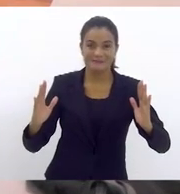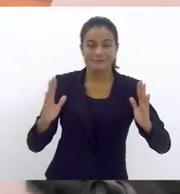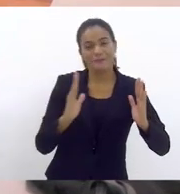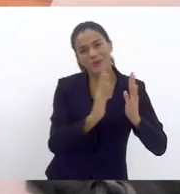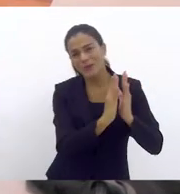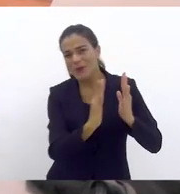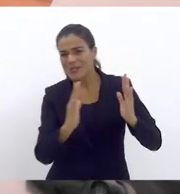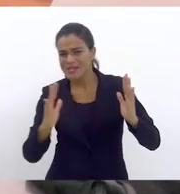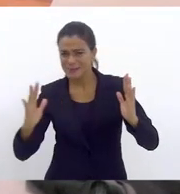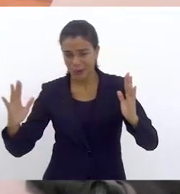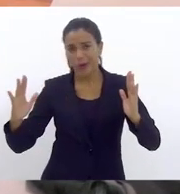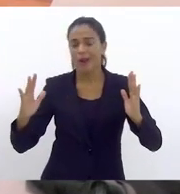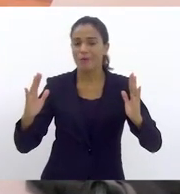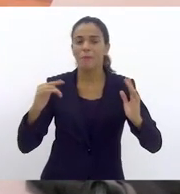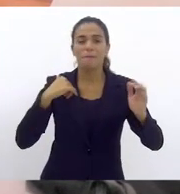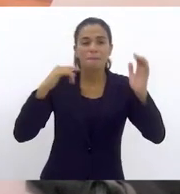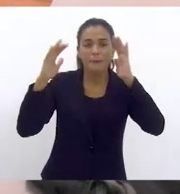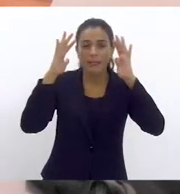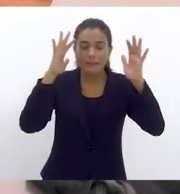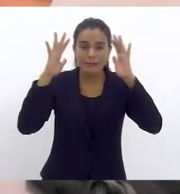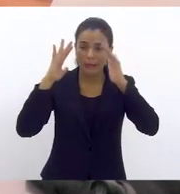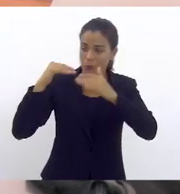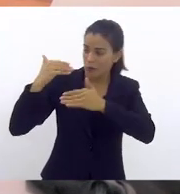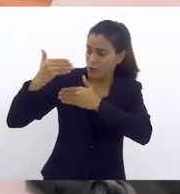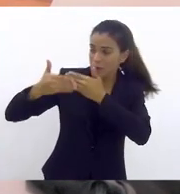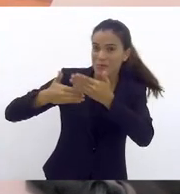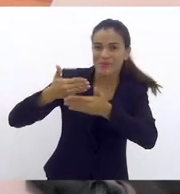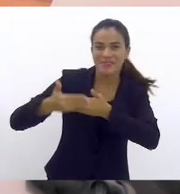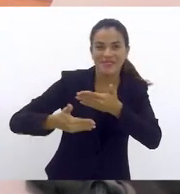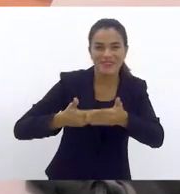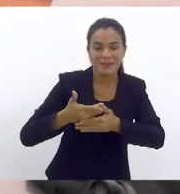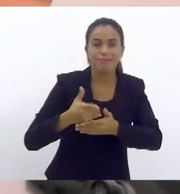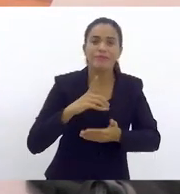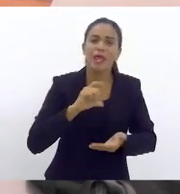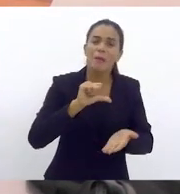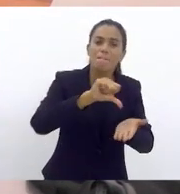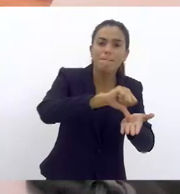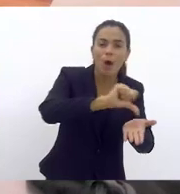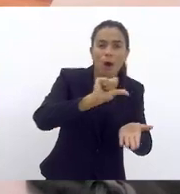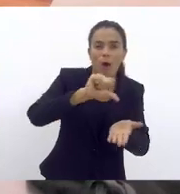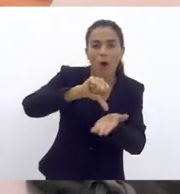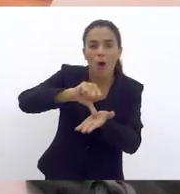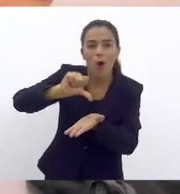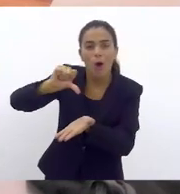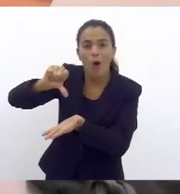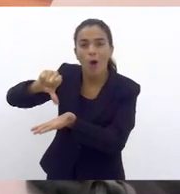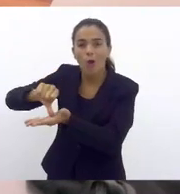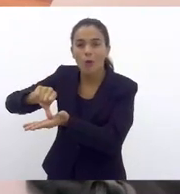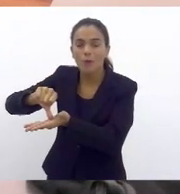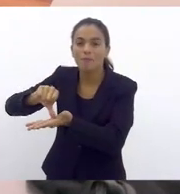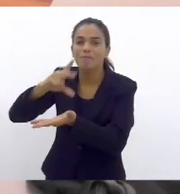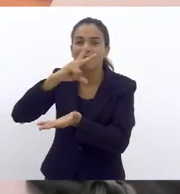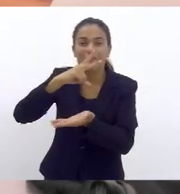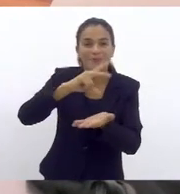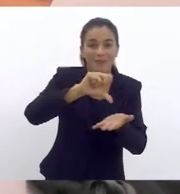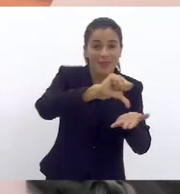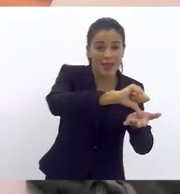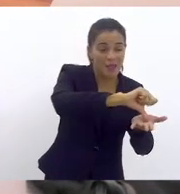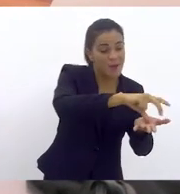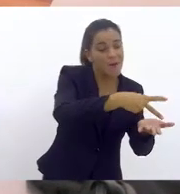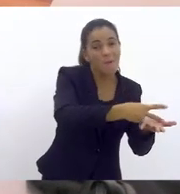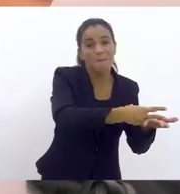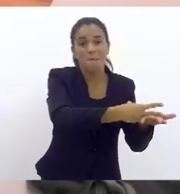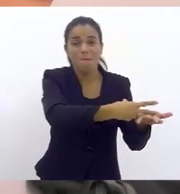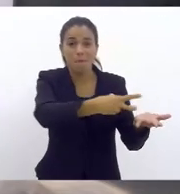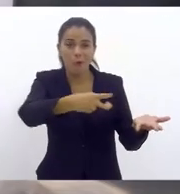ao longo do tempo você tem algumas lideranças que emergem alguns polos mais dinâmicos que puxam o debate para